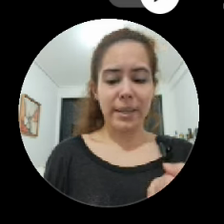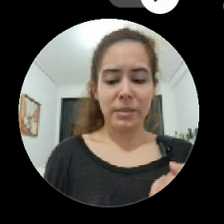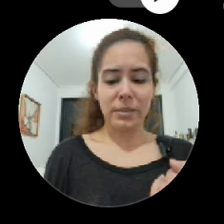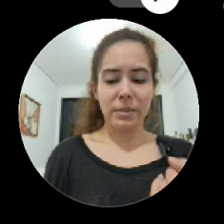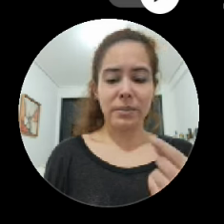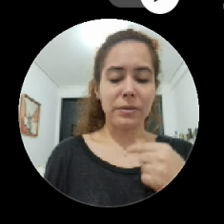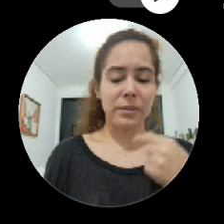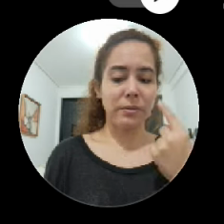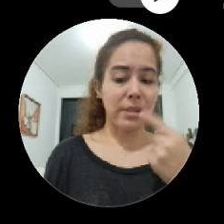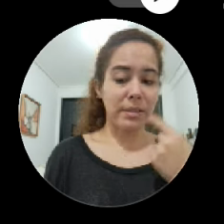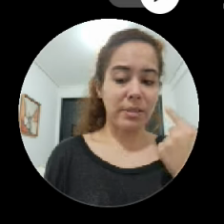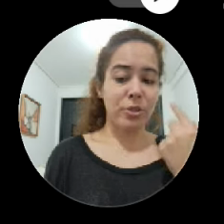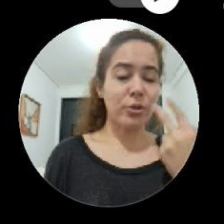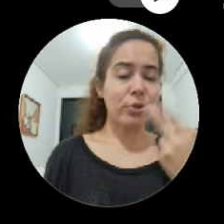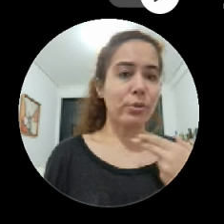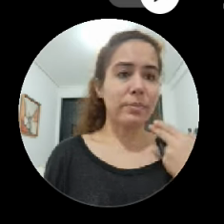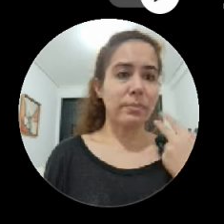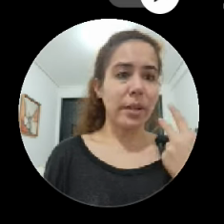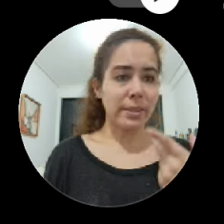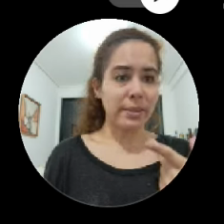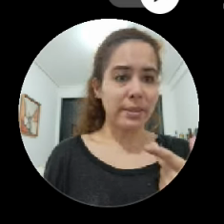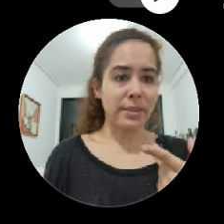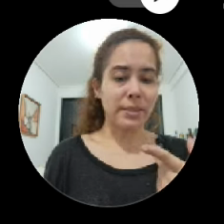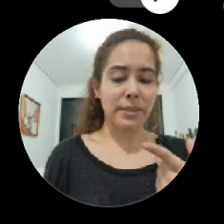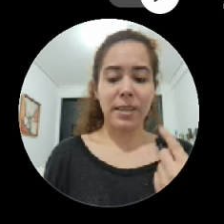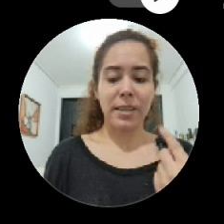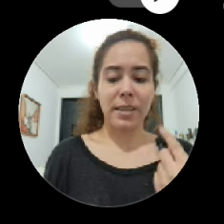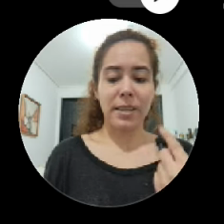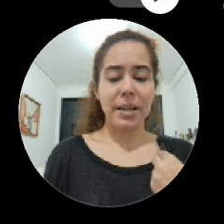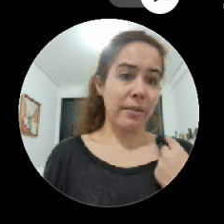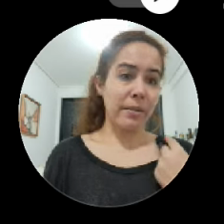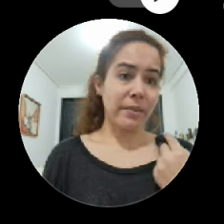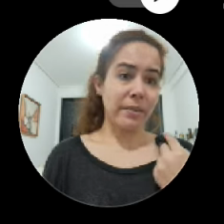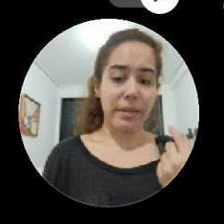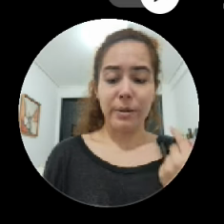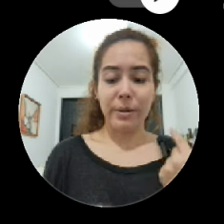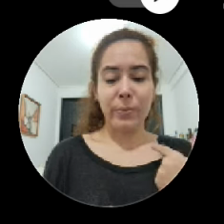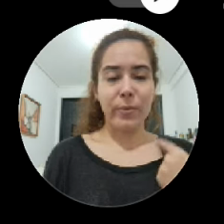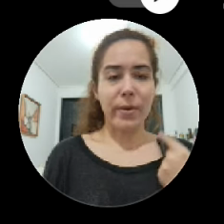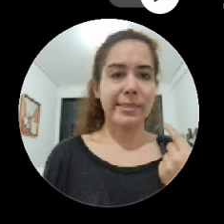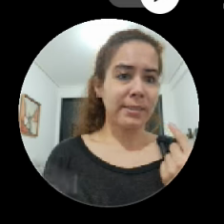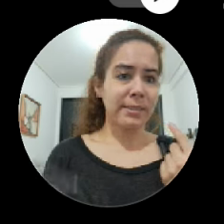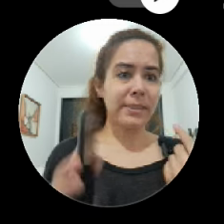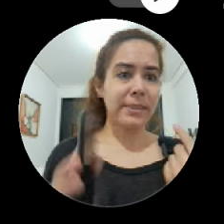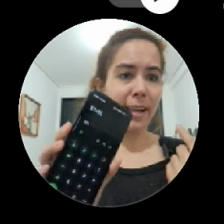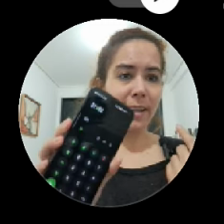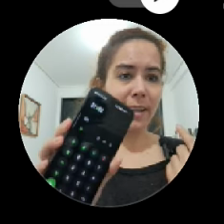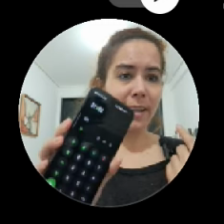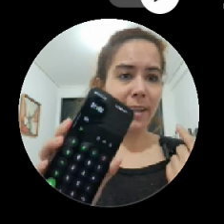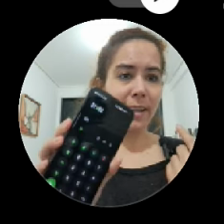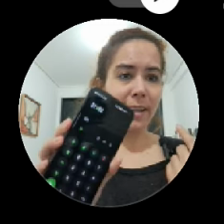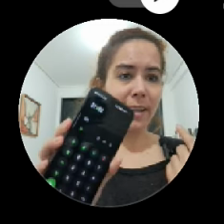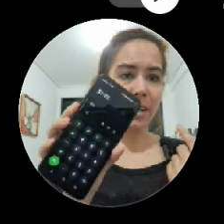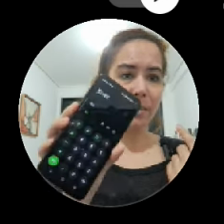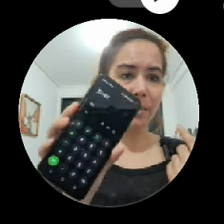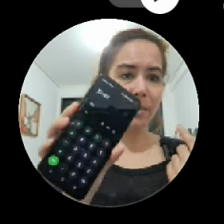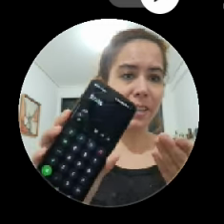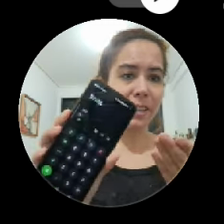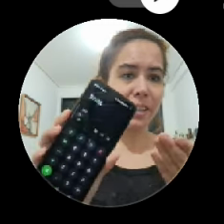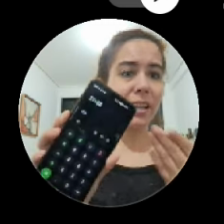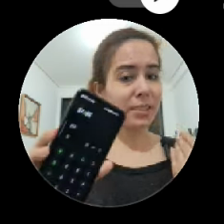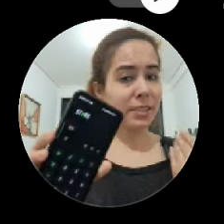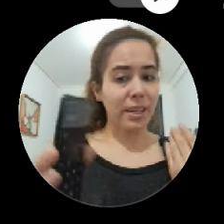R$ 30 devido 2 meses, né? Vai ficar R$ 400. Acabei de fazer